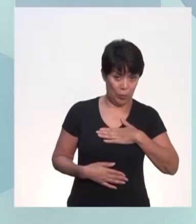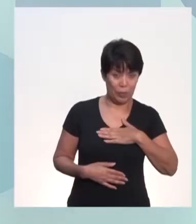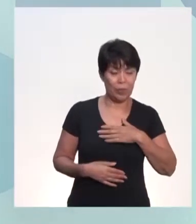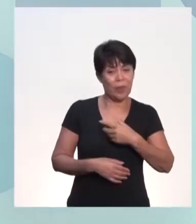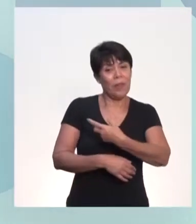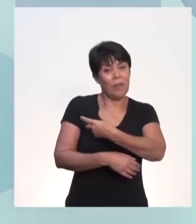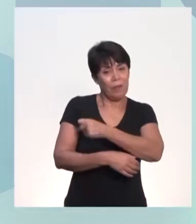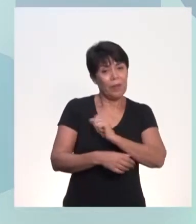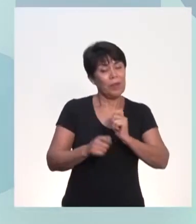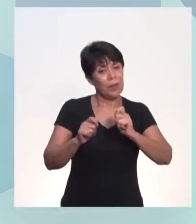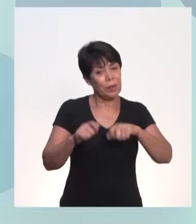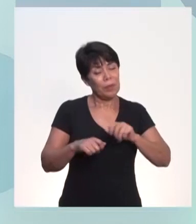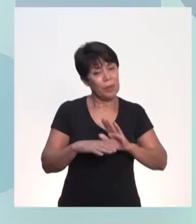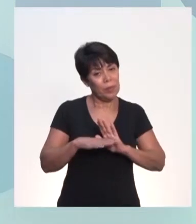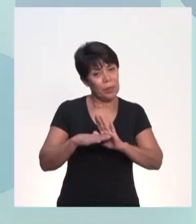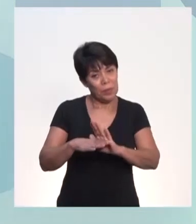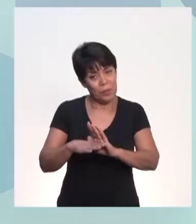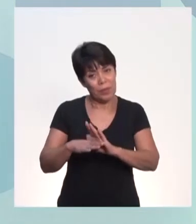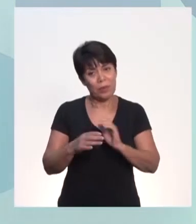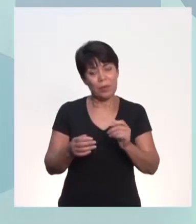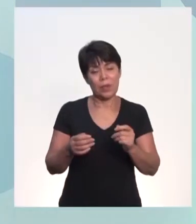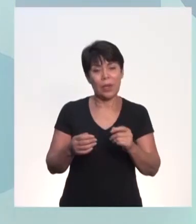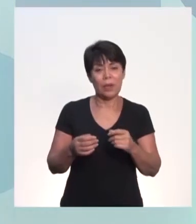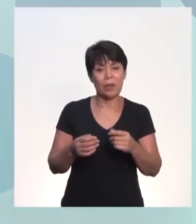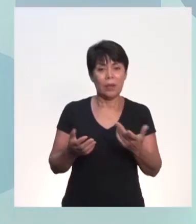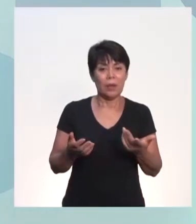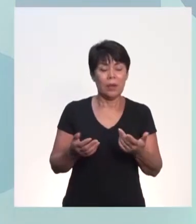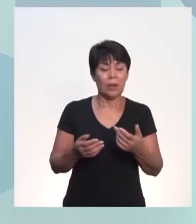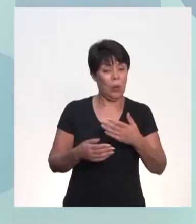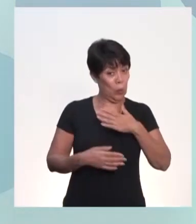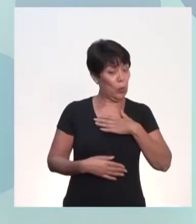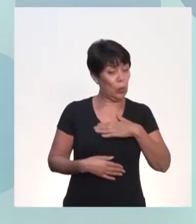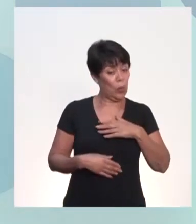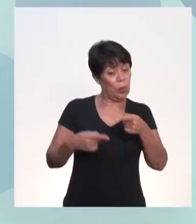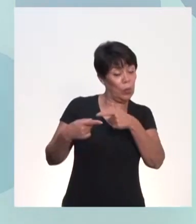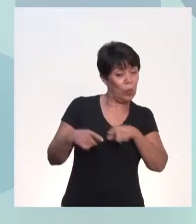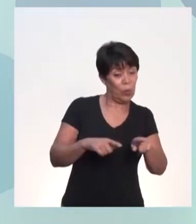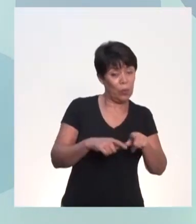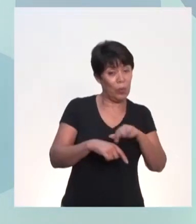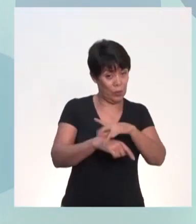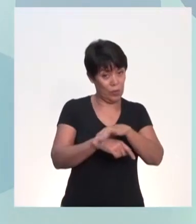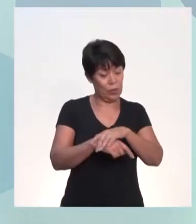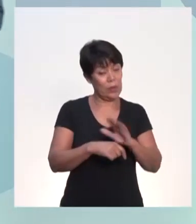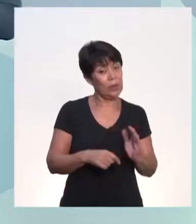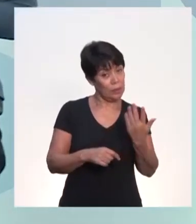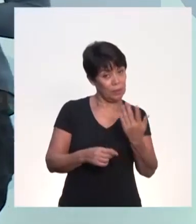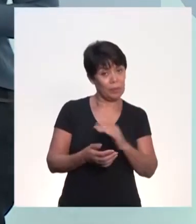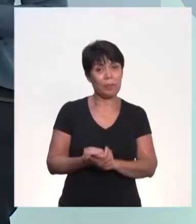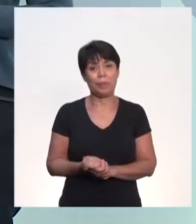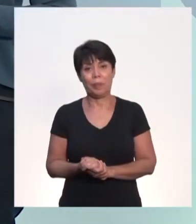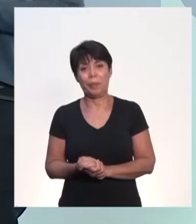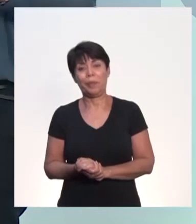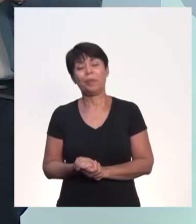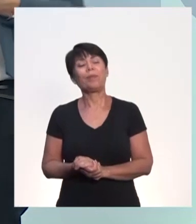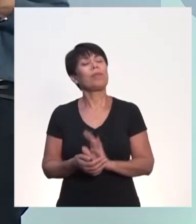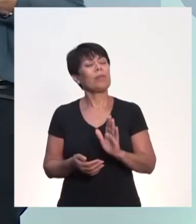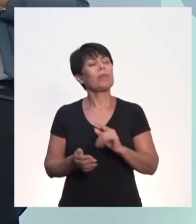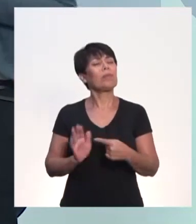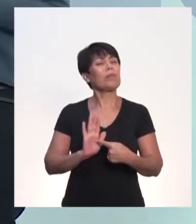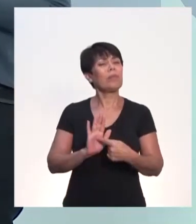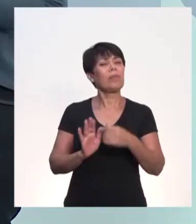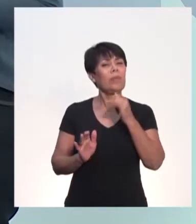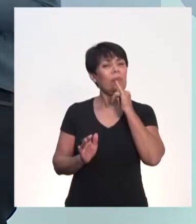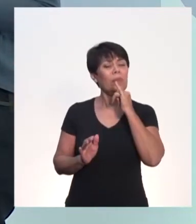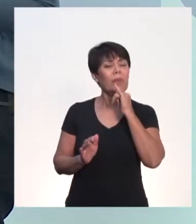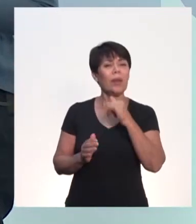vacina ela pode auxiliar, obviamente, né, o nosso corpo a combater uma doença. Eu trouxe esse